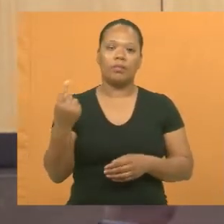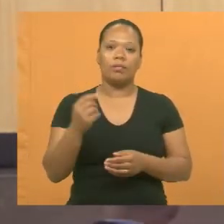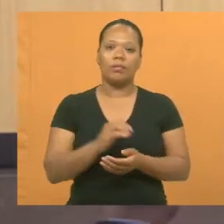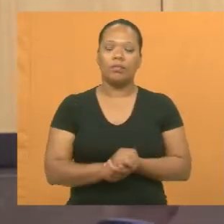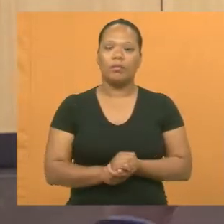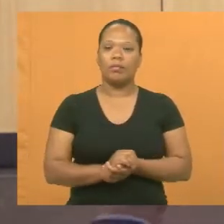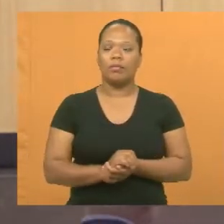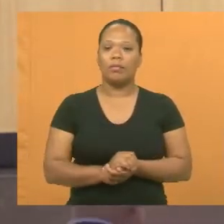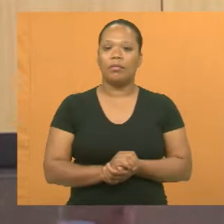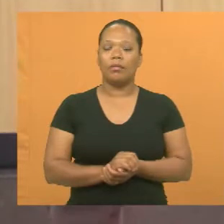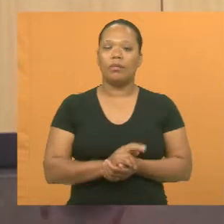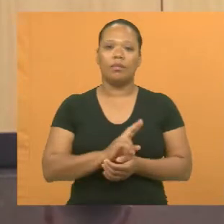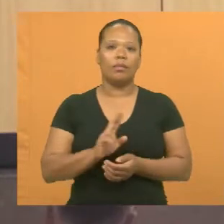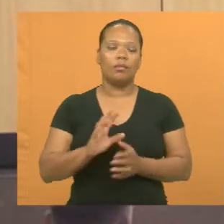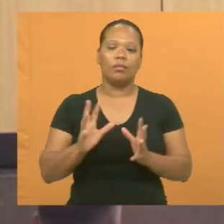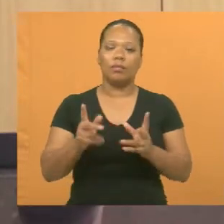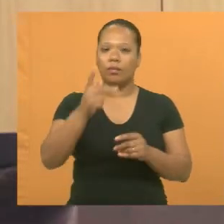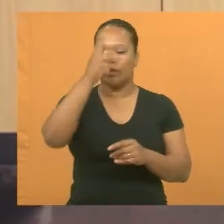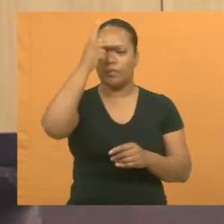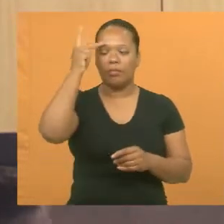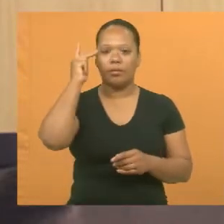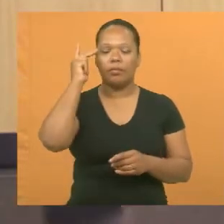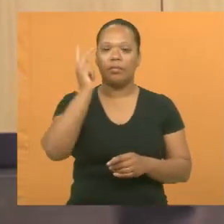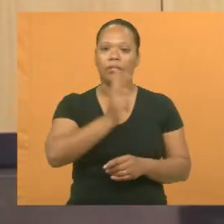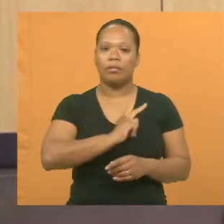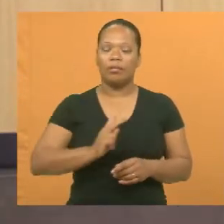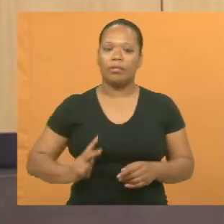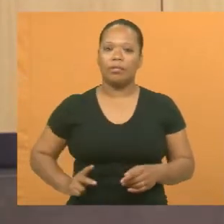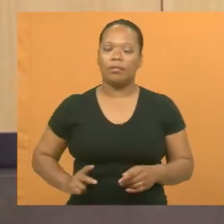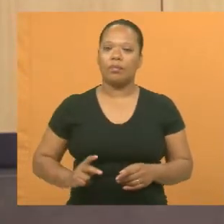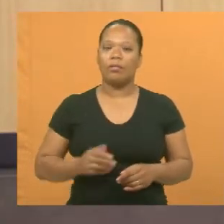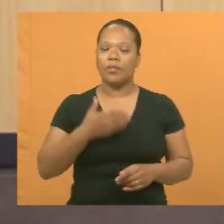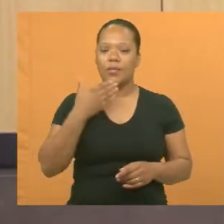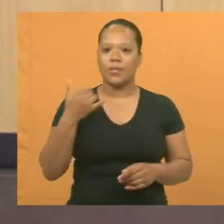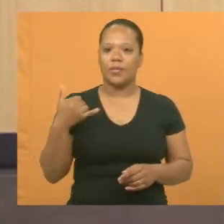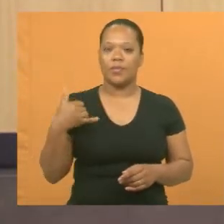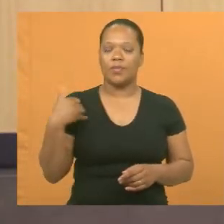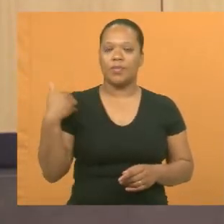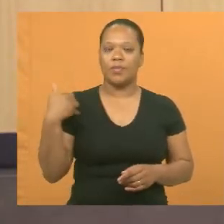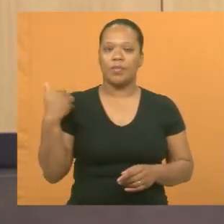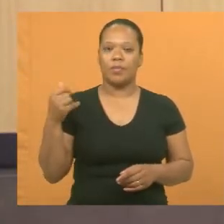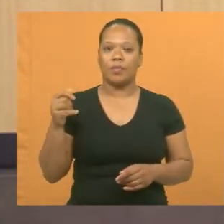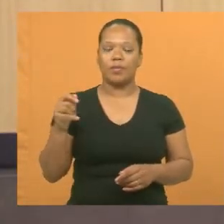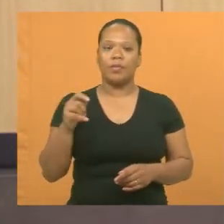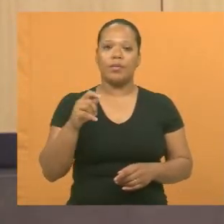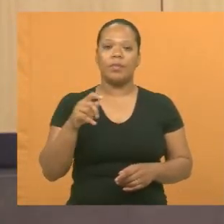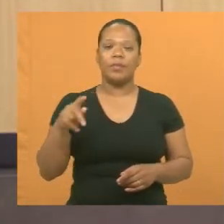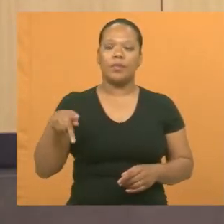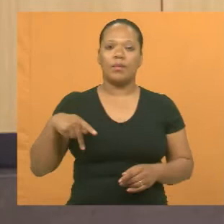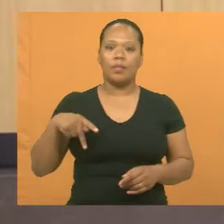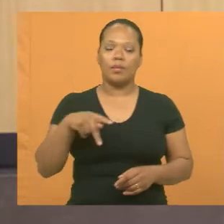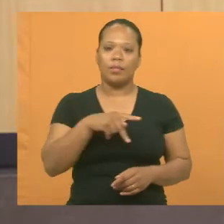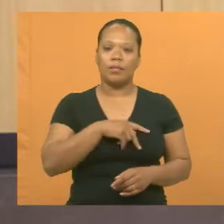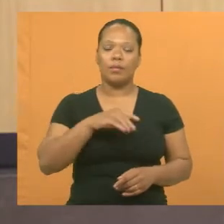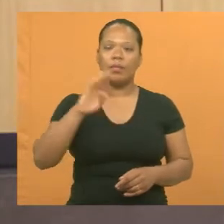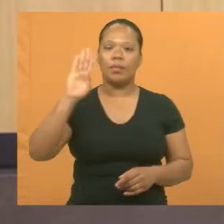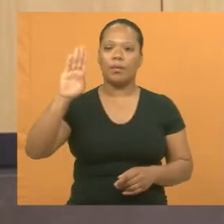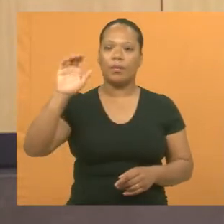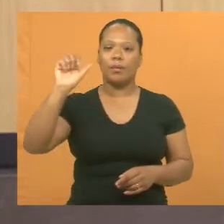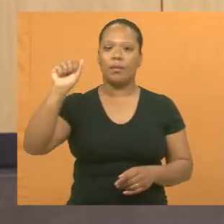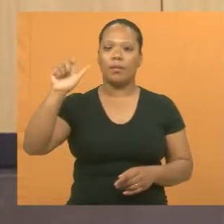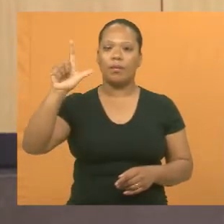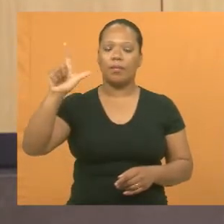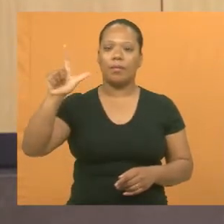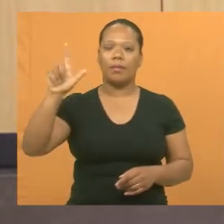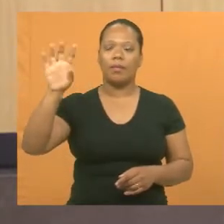em nome dos integrantes da Câmara da Melhor Idade de Jacareí, edição 2018, o pastor Baltazar Marques da Silva, fundador do